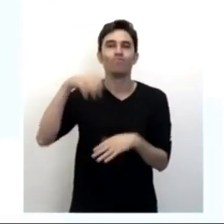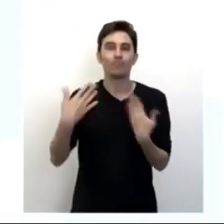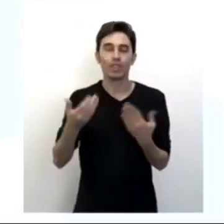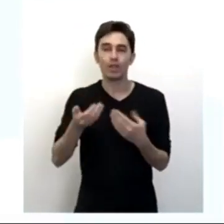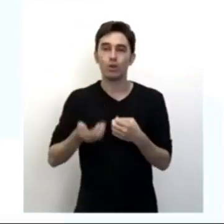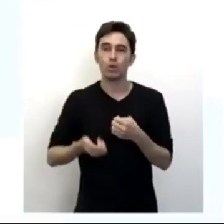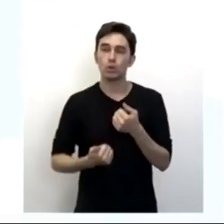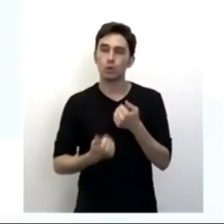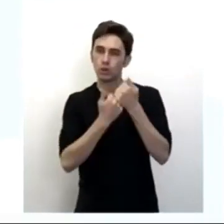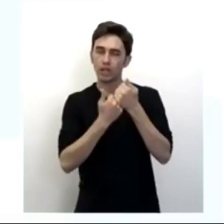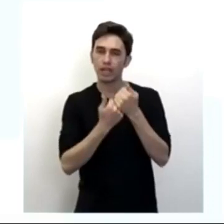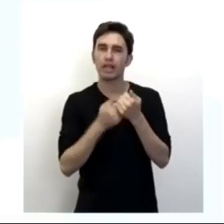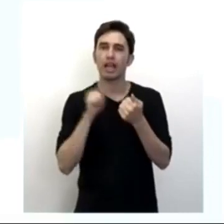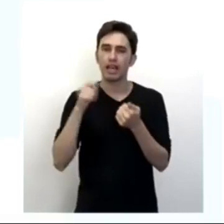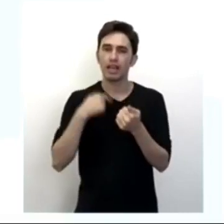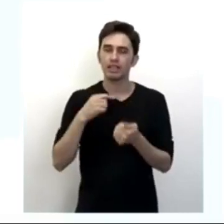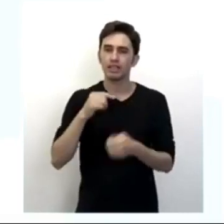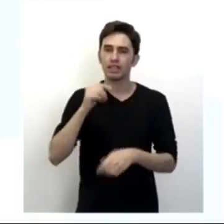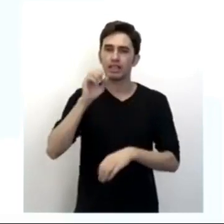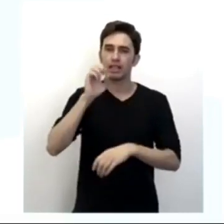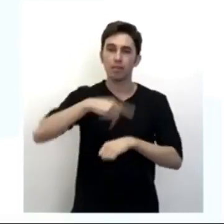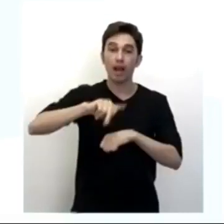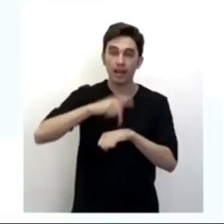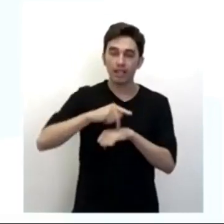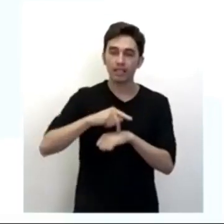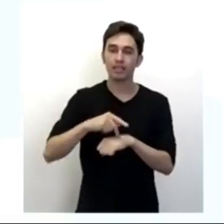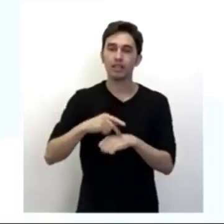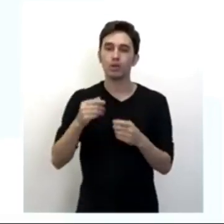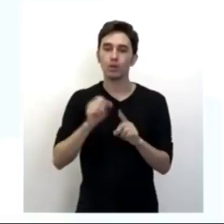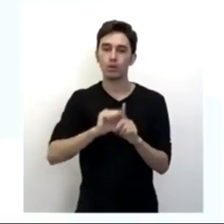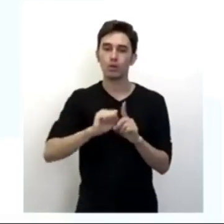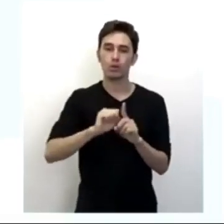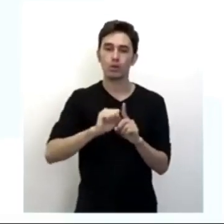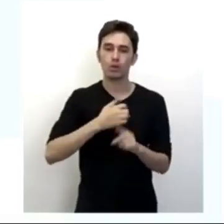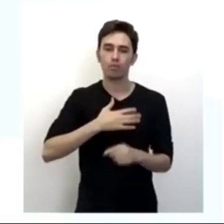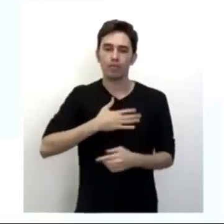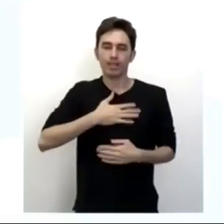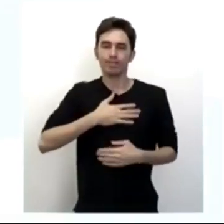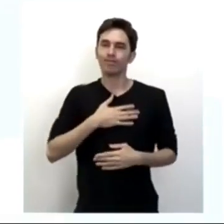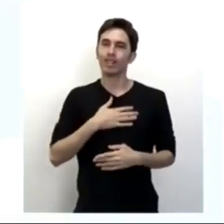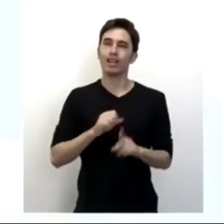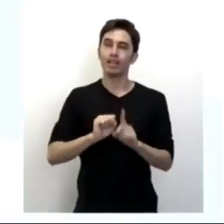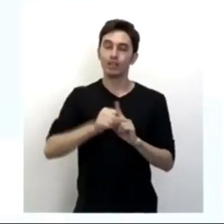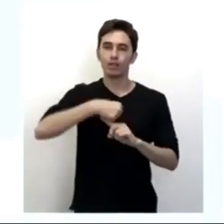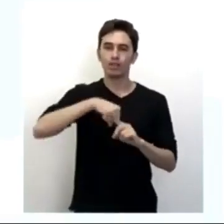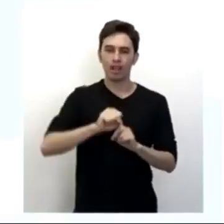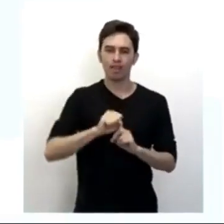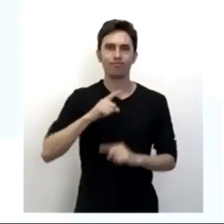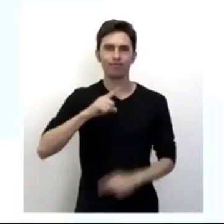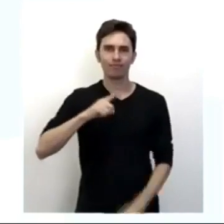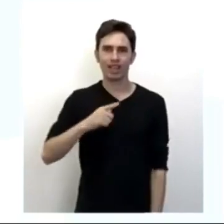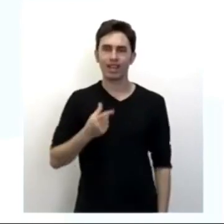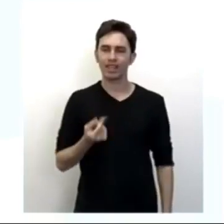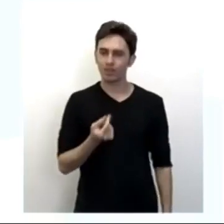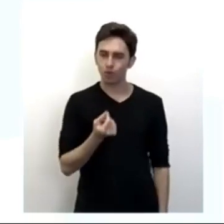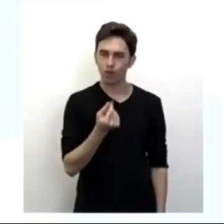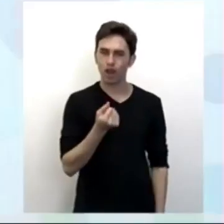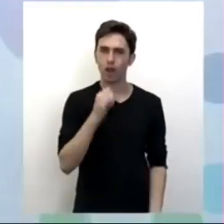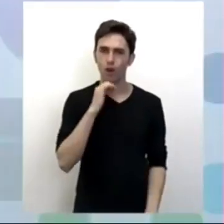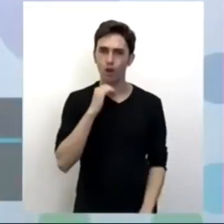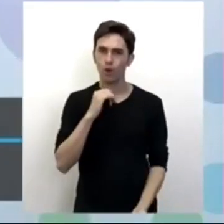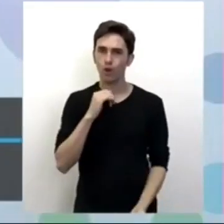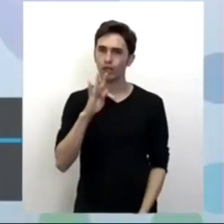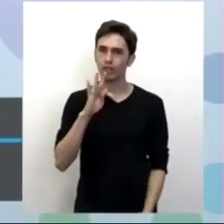Sustentar esse estado do bem-estar social tem um custo tributário